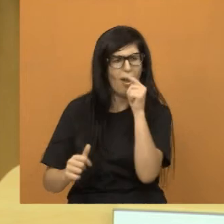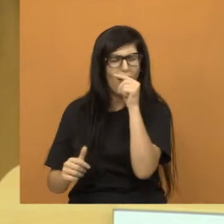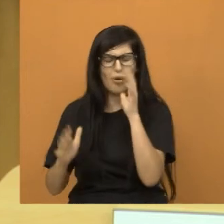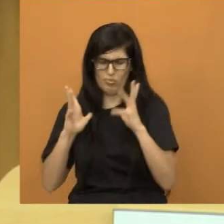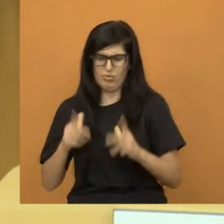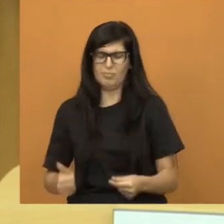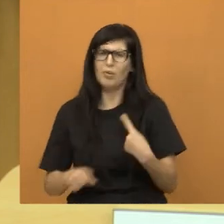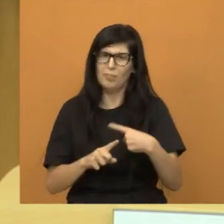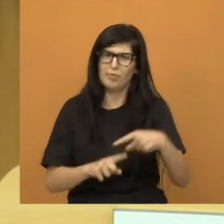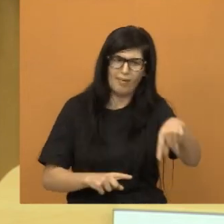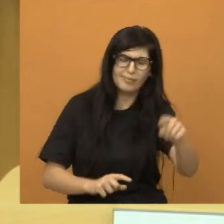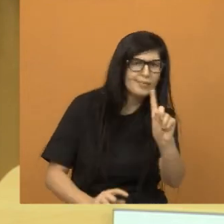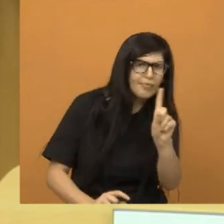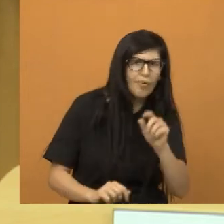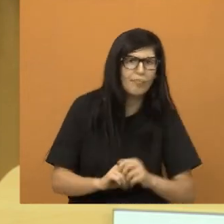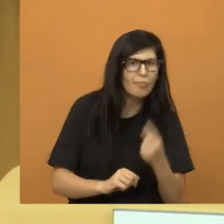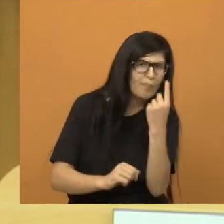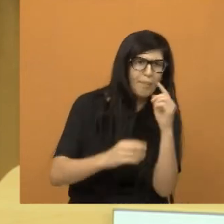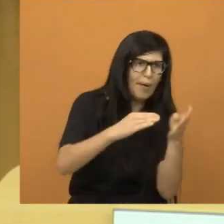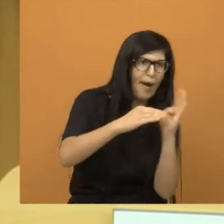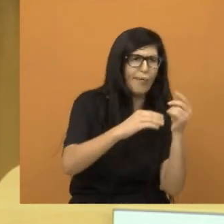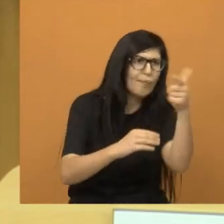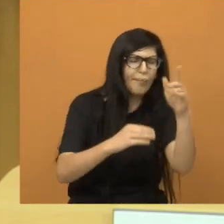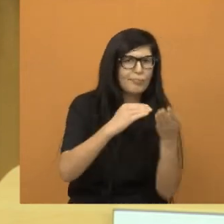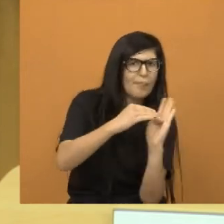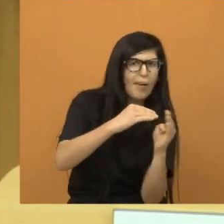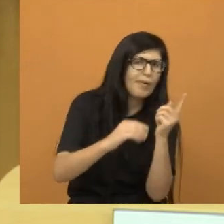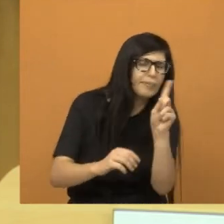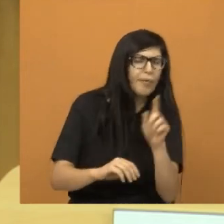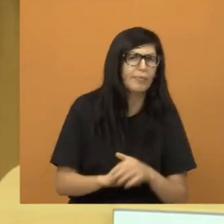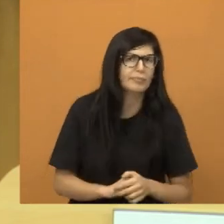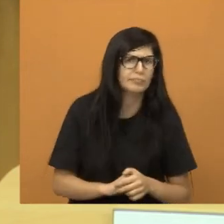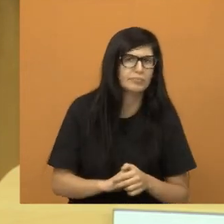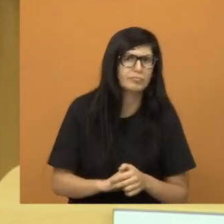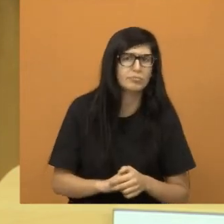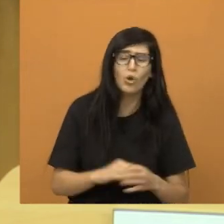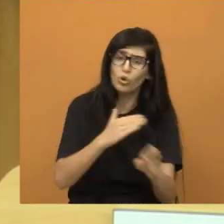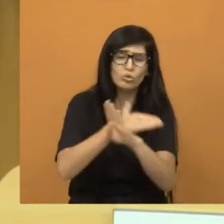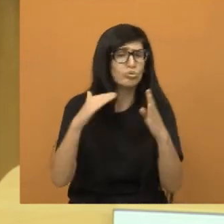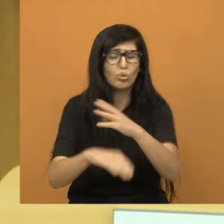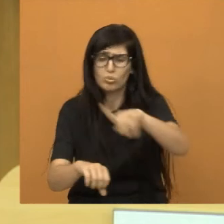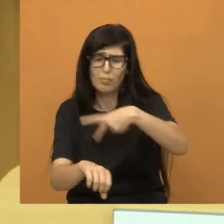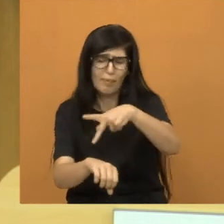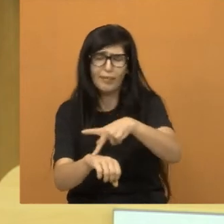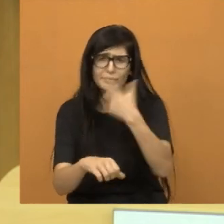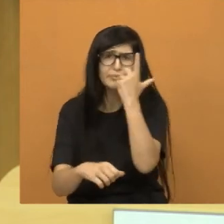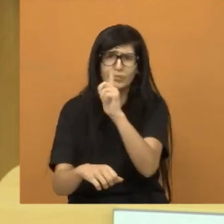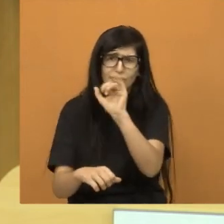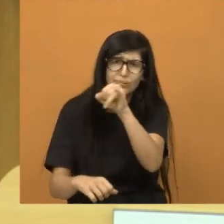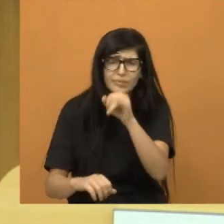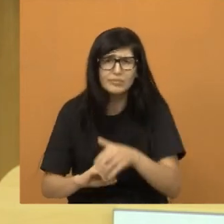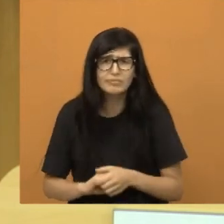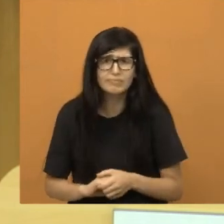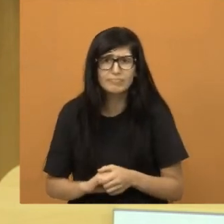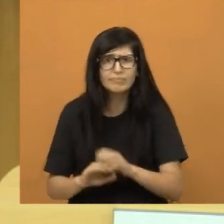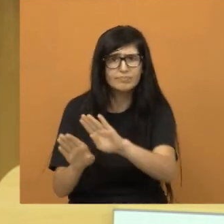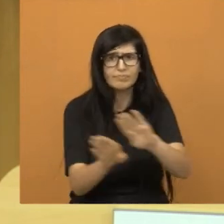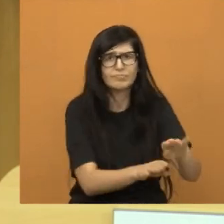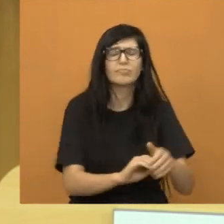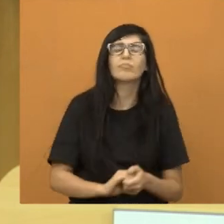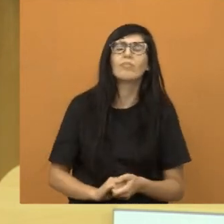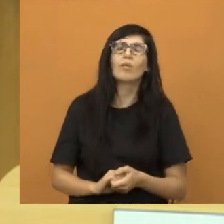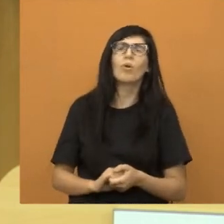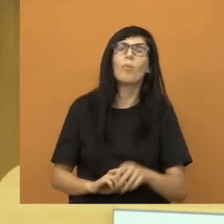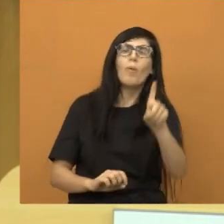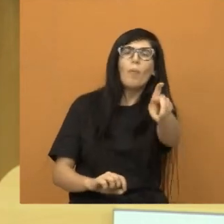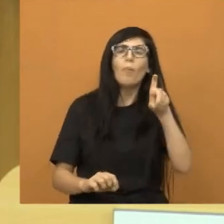quero aqui rechaçar, eu quero demonstrar aqui solidariedade ao ex-presidente